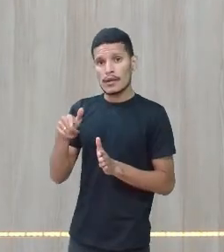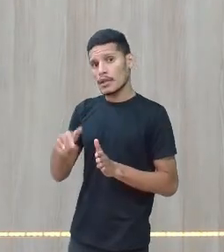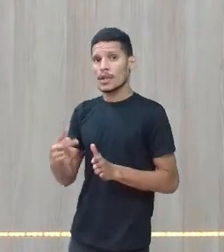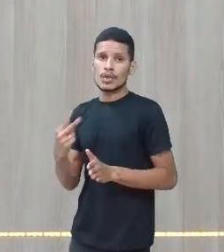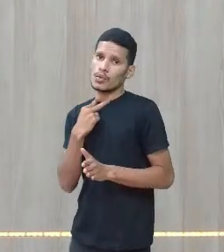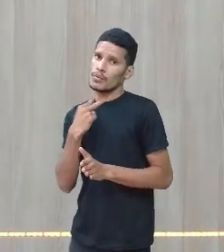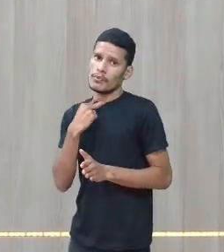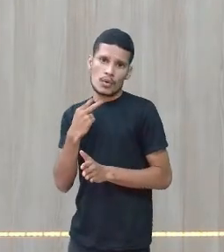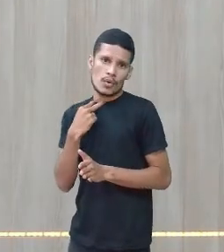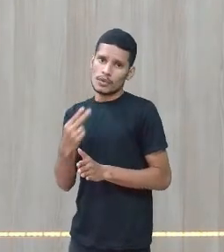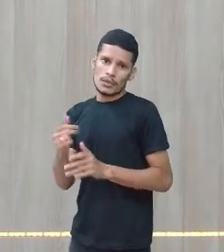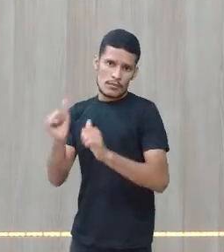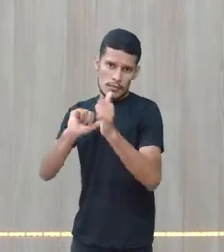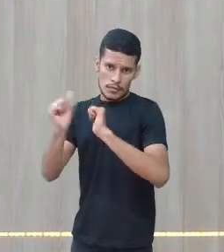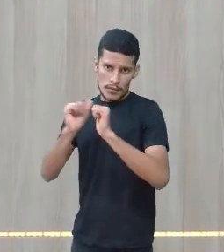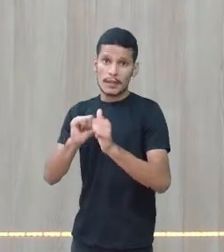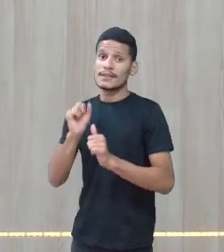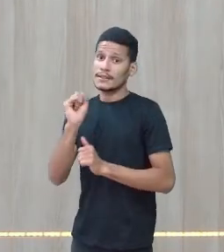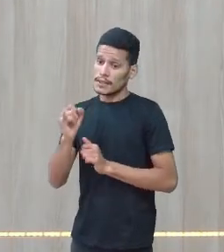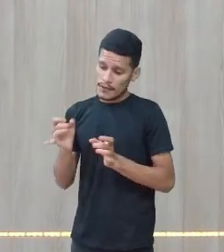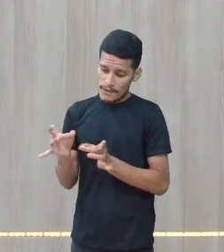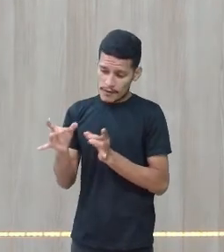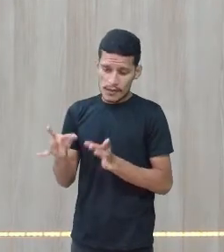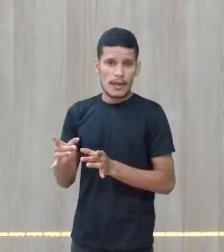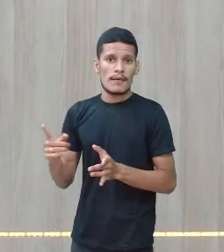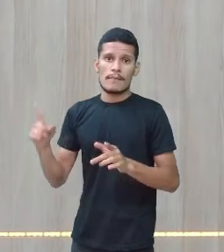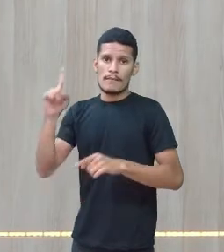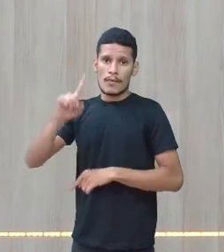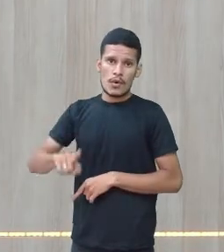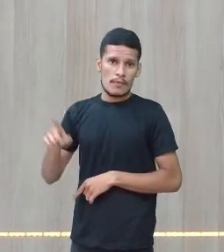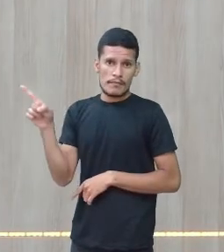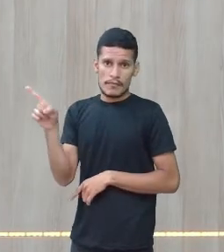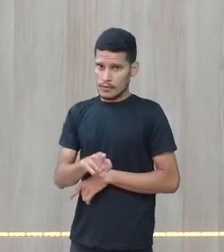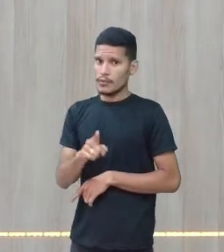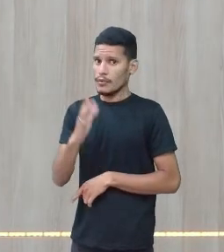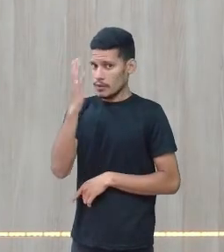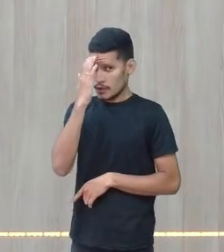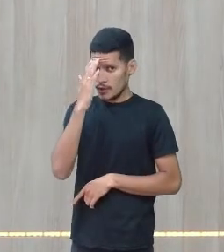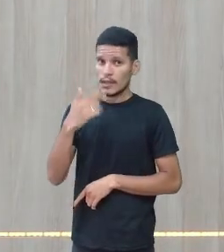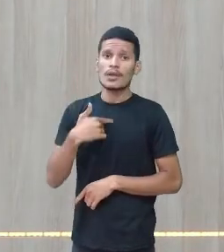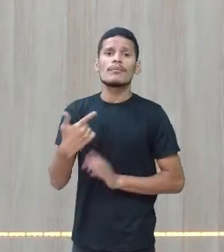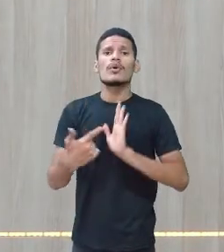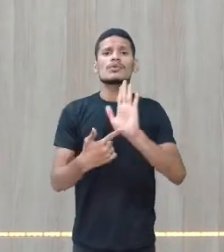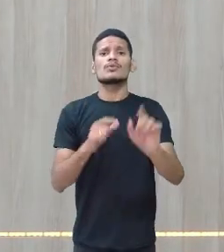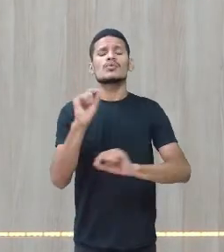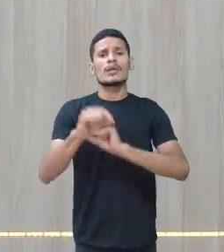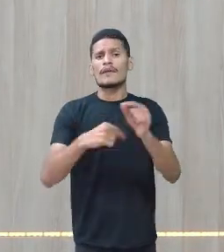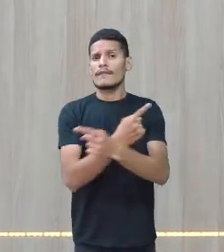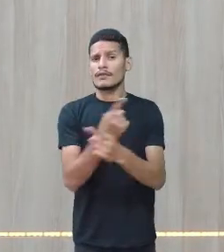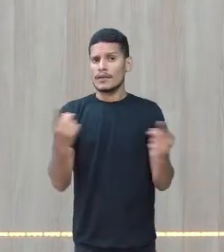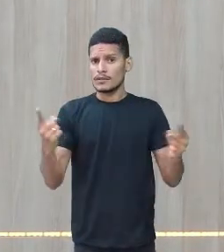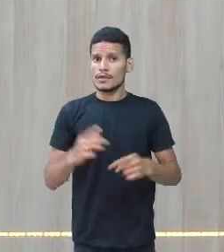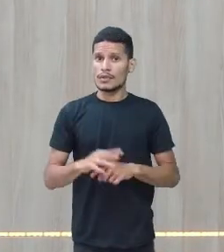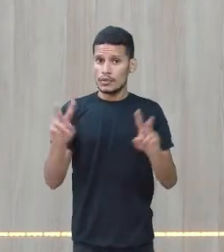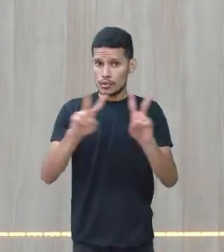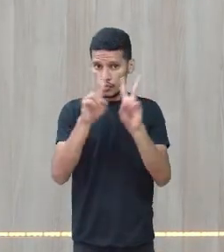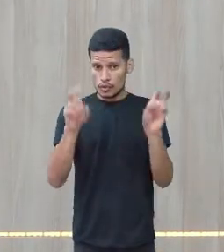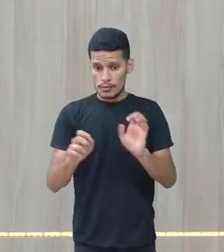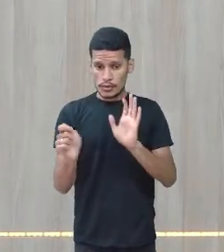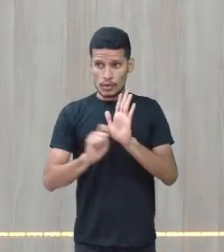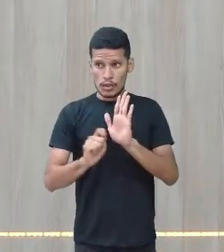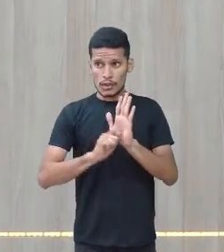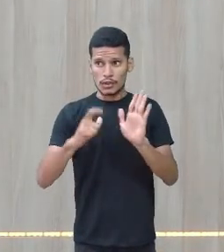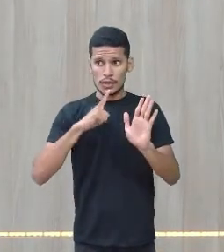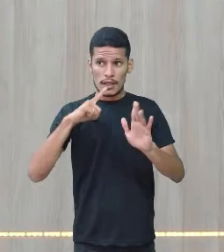gente sabe que, olha, a comercialização é proibida. Então, o que é que eu estou colocando aqui para vocês? Que na questão das drogas tem